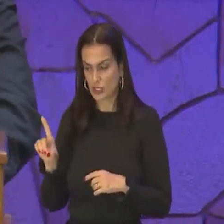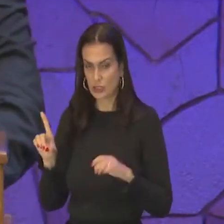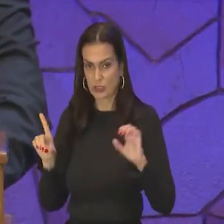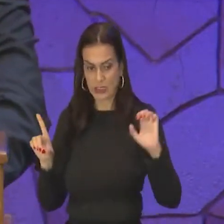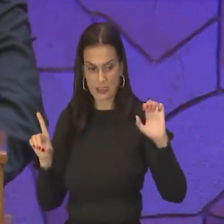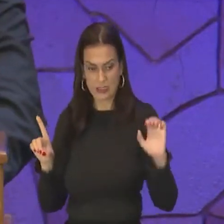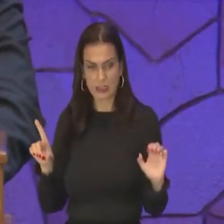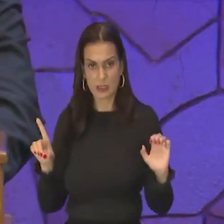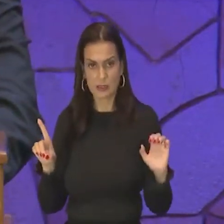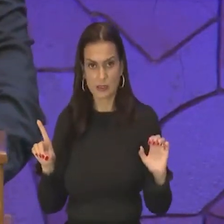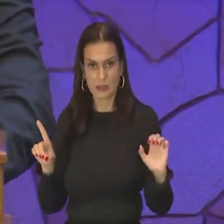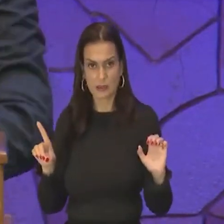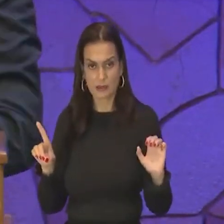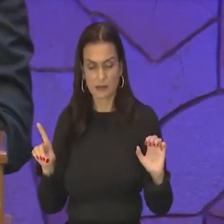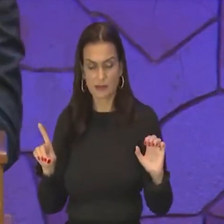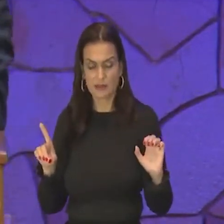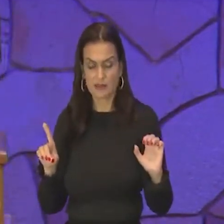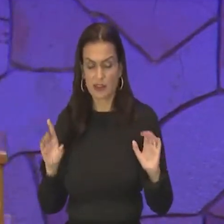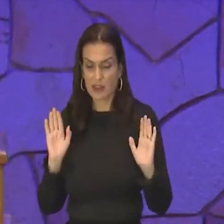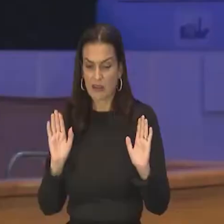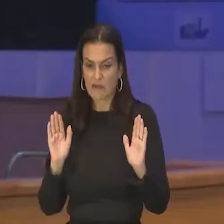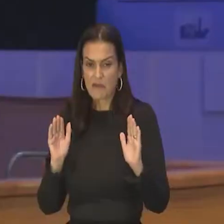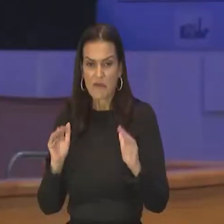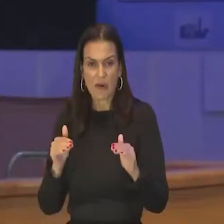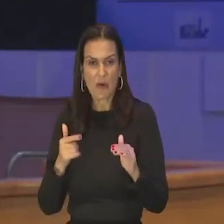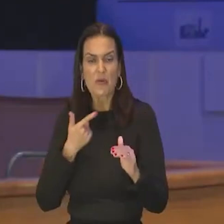esquerda, eles eram carnais, eles estavam